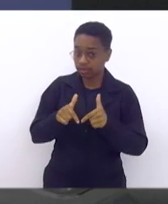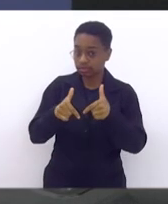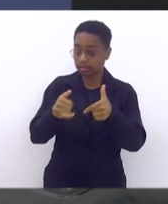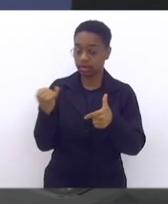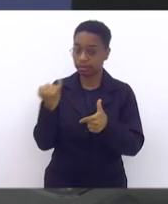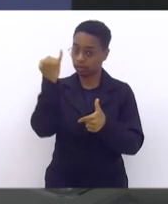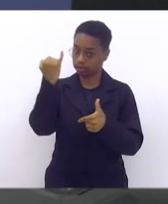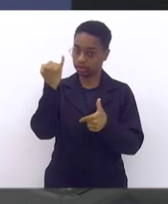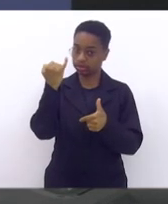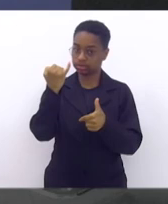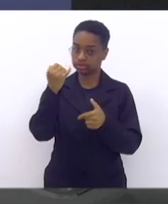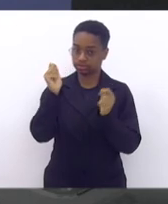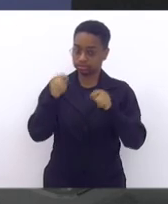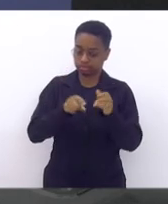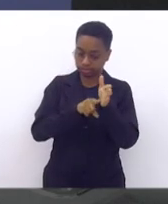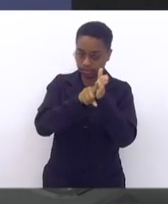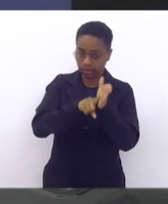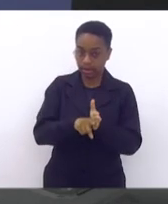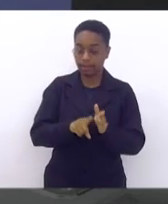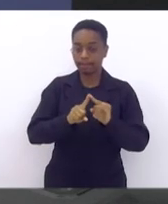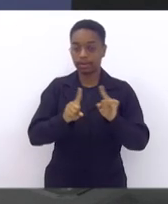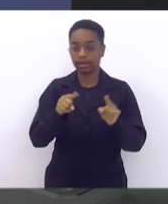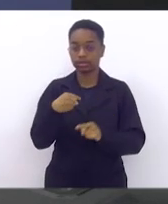investigação. Então, a gente pode dizer,